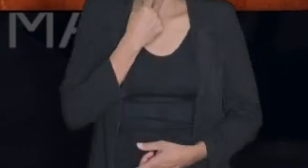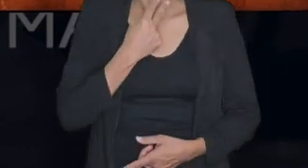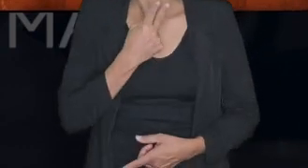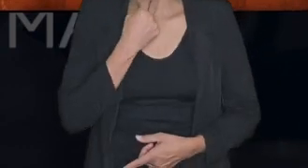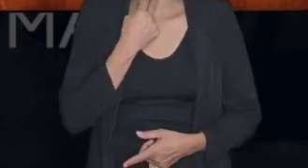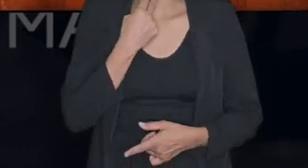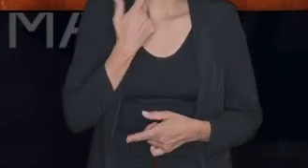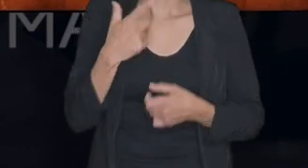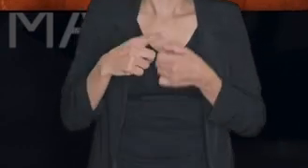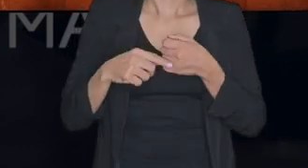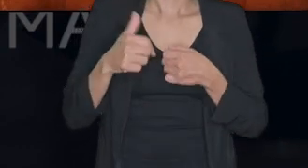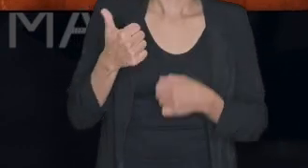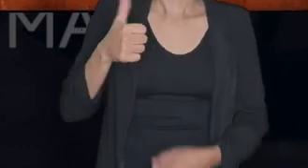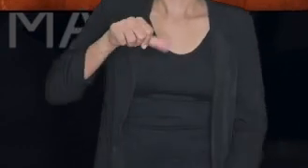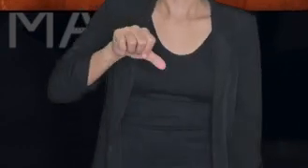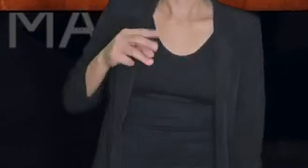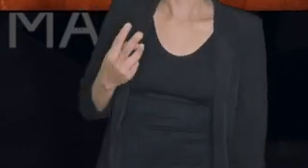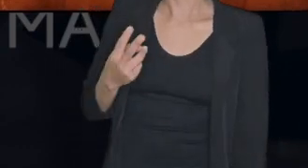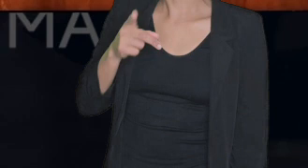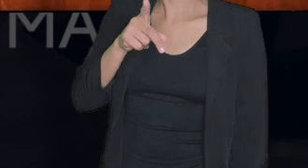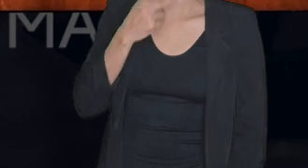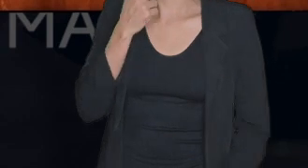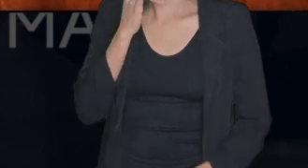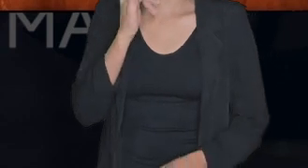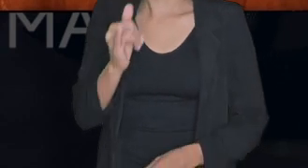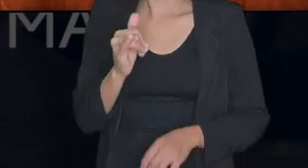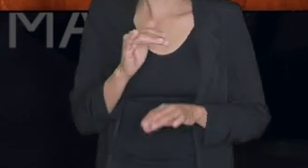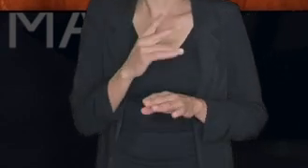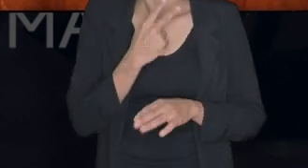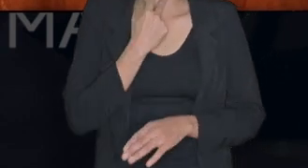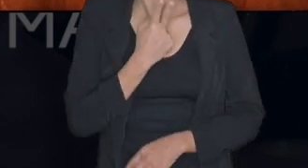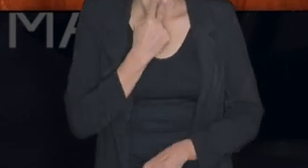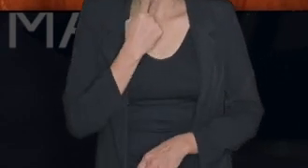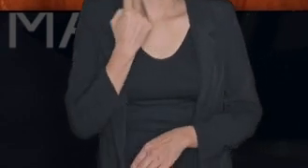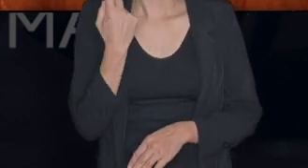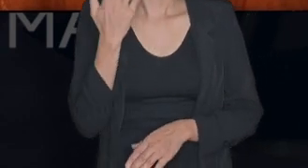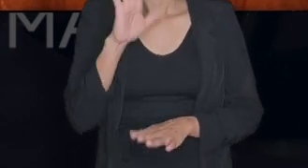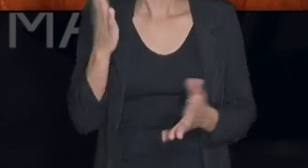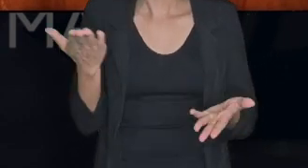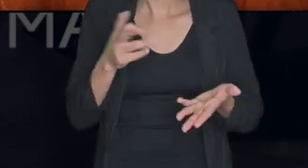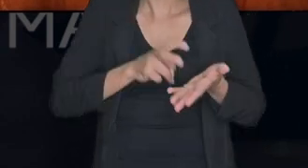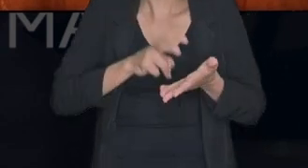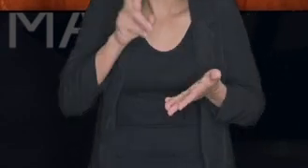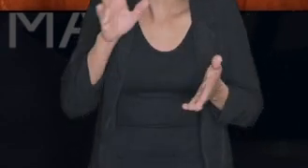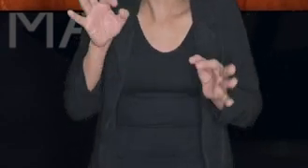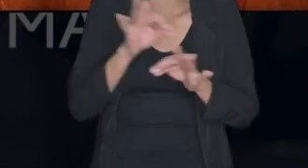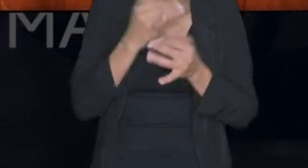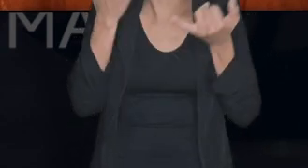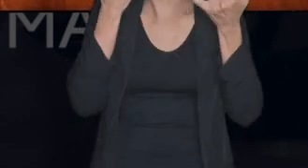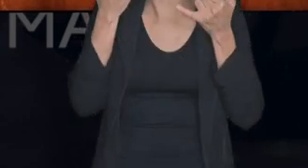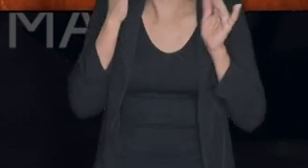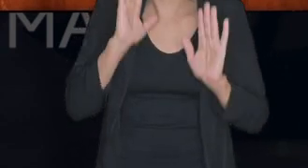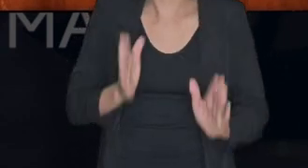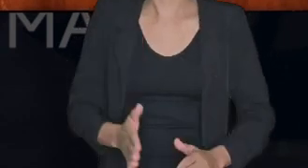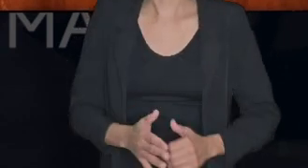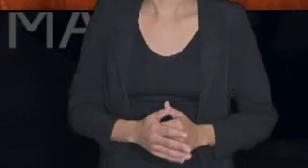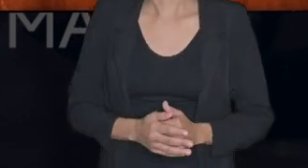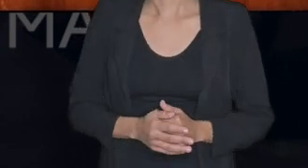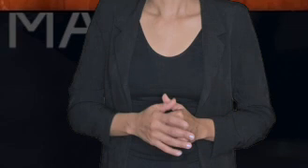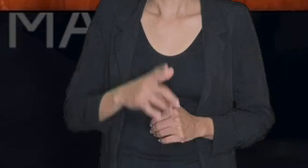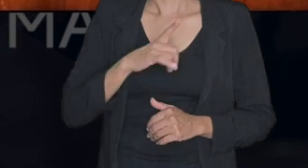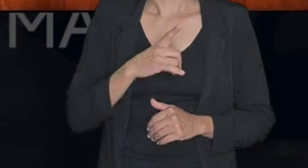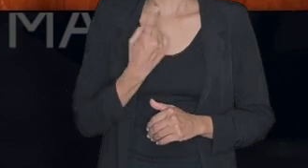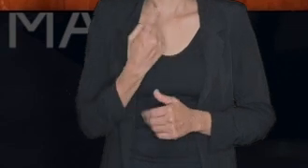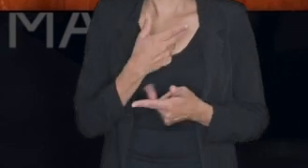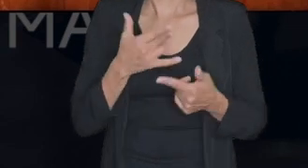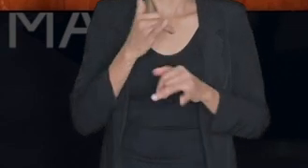Nacional. Isso podia, isso já estava na manhã de hoje, já latente. Mas a gente tem aqui algo a ser dito. E esse último